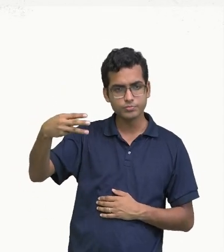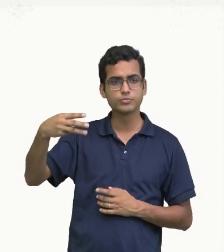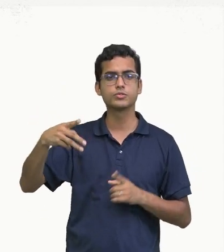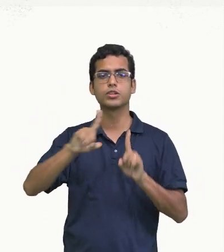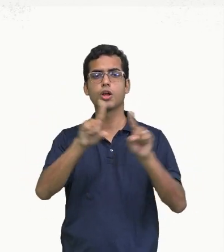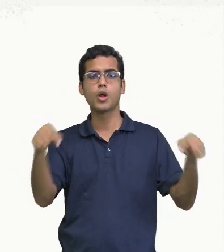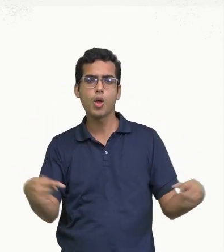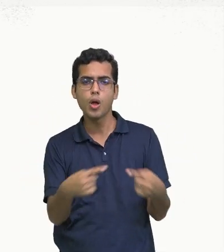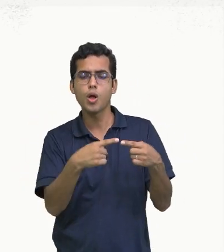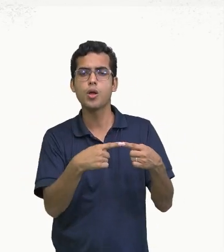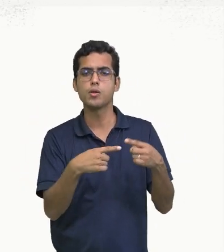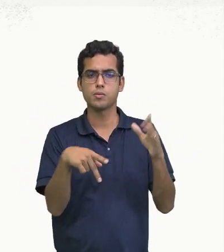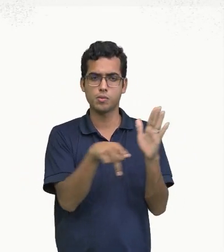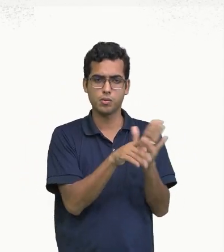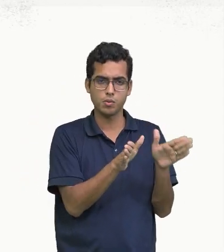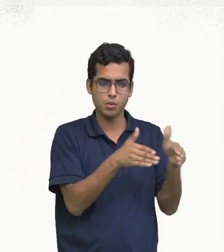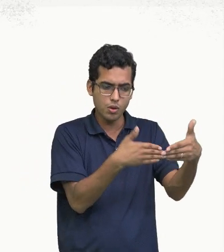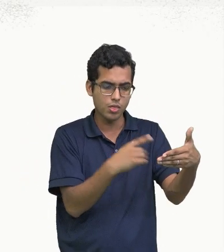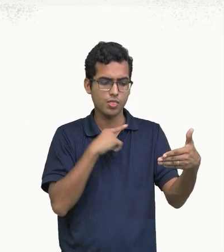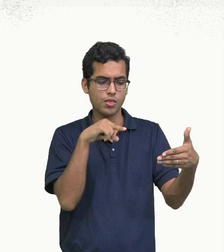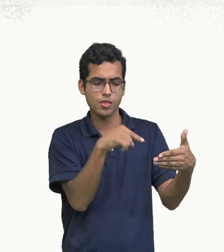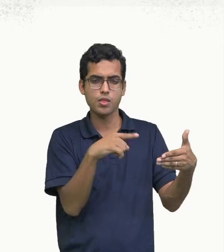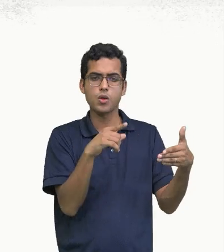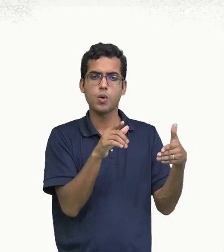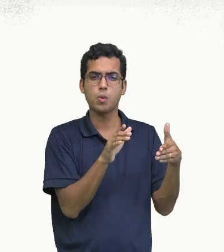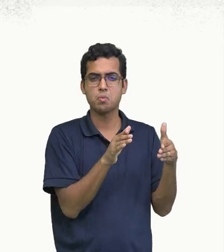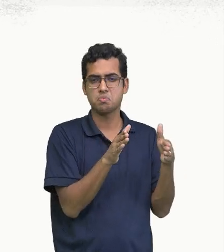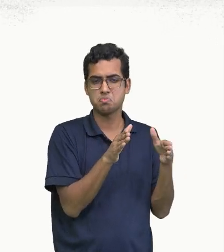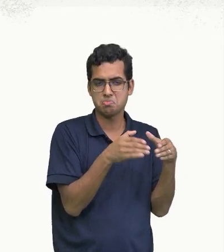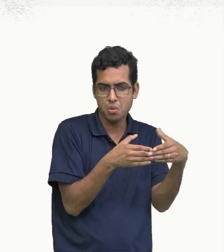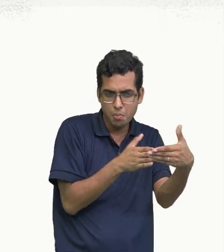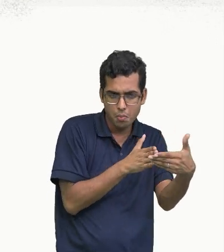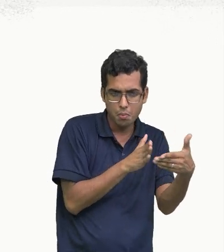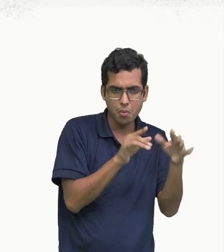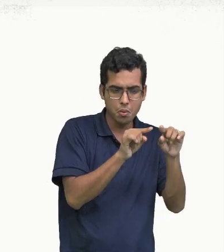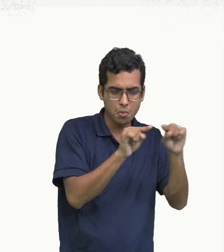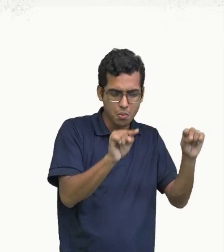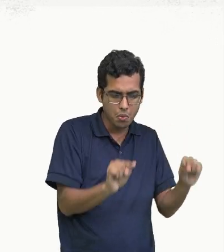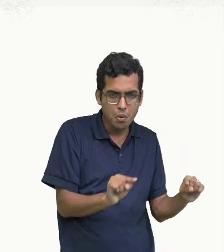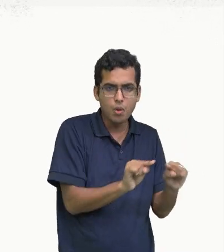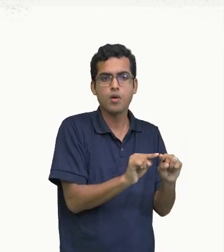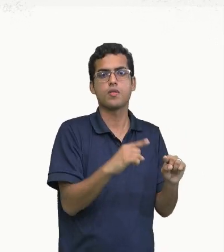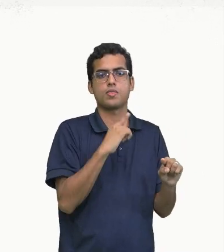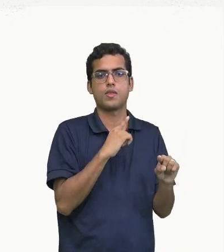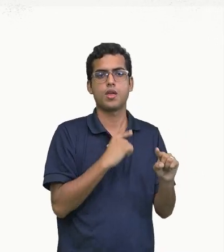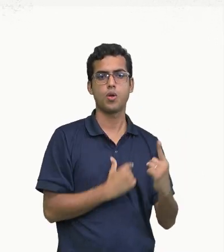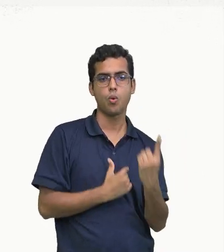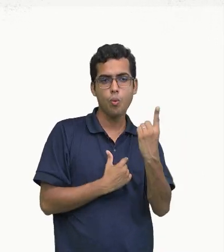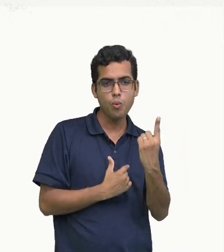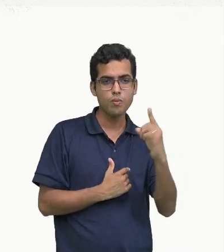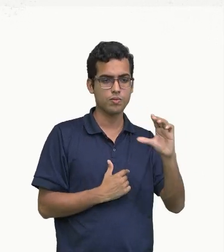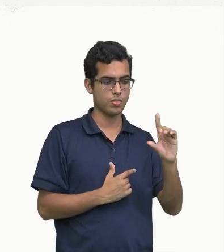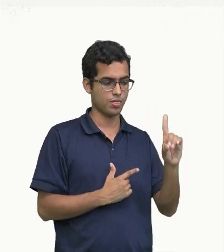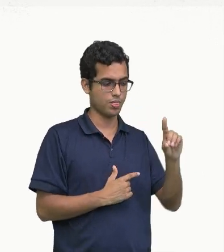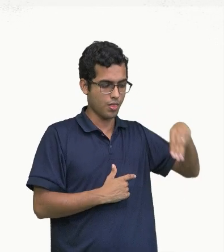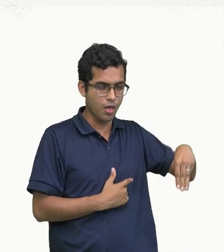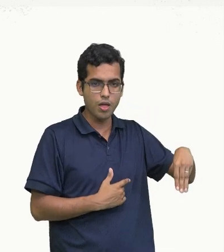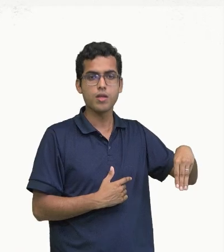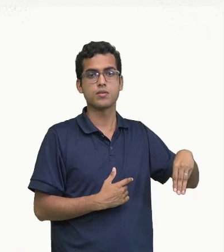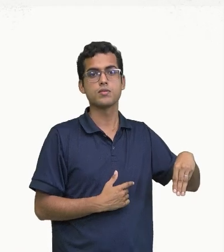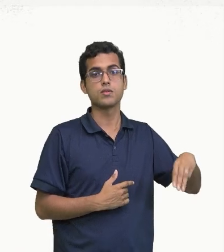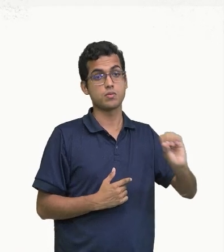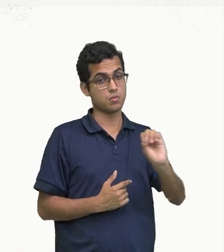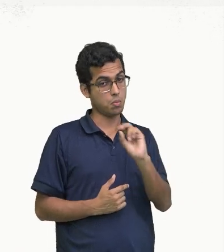cubo que tem 1 decímetro, ou 10 centímetros, como nós vimos há pouco, de comprimento, 1 decímetro